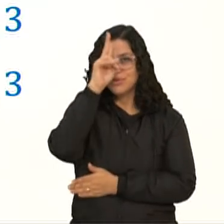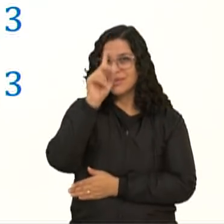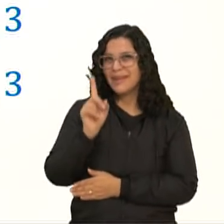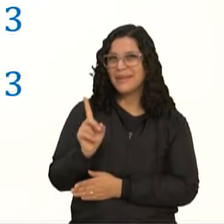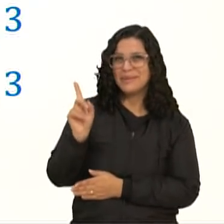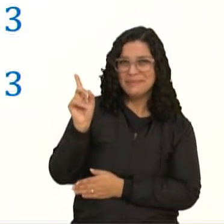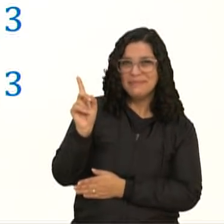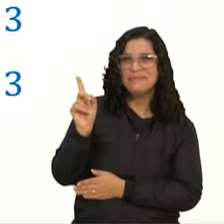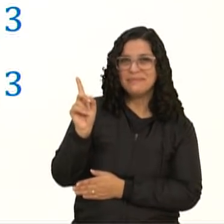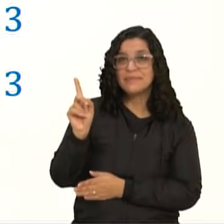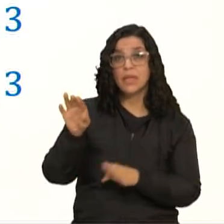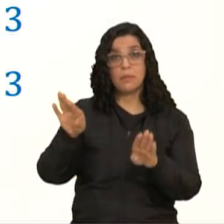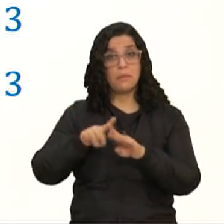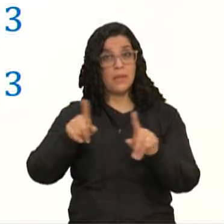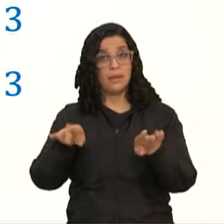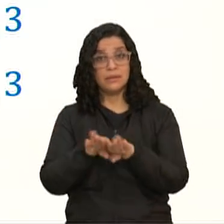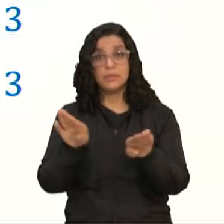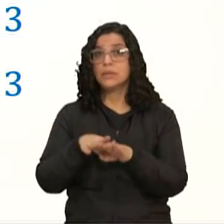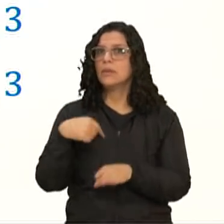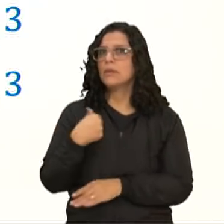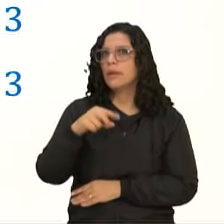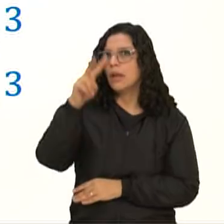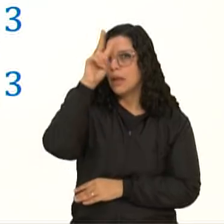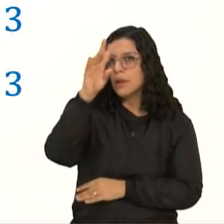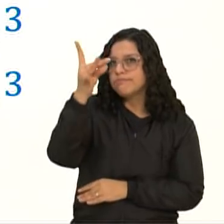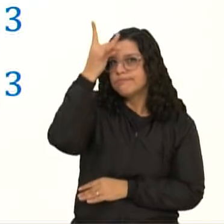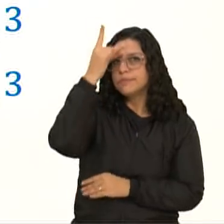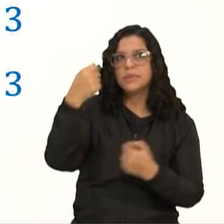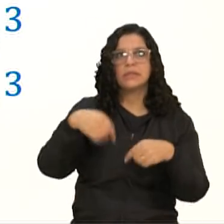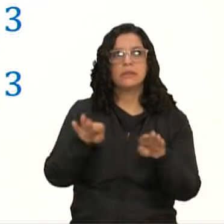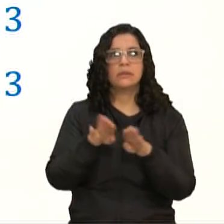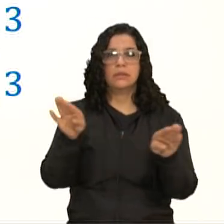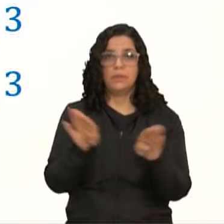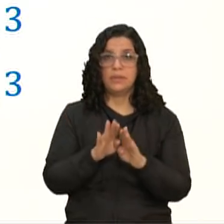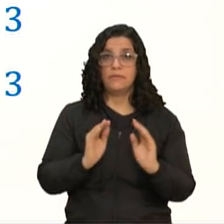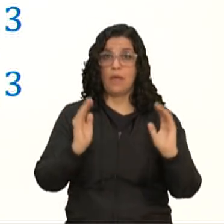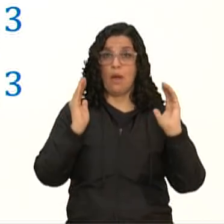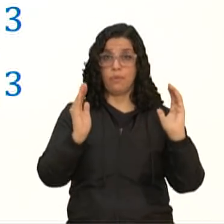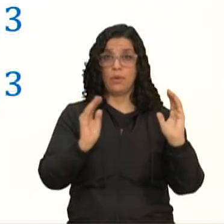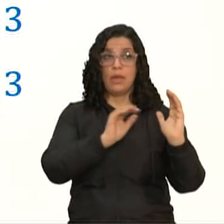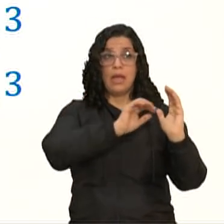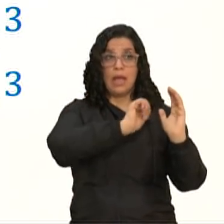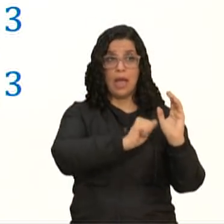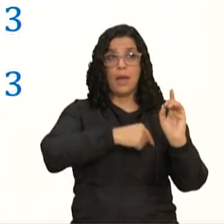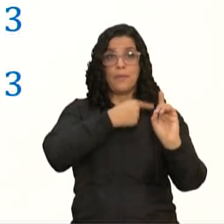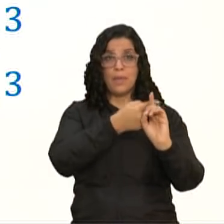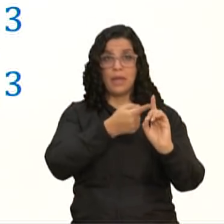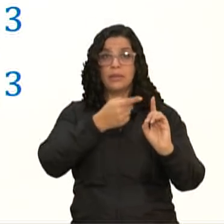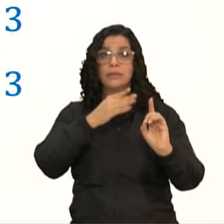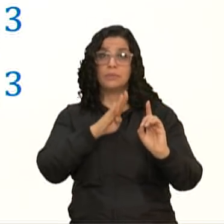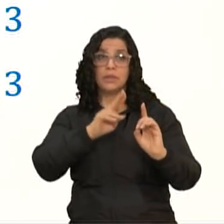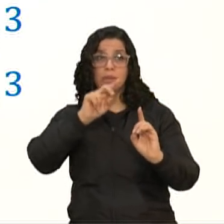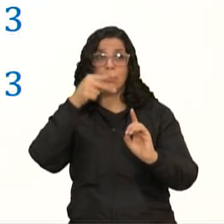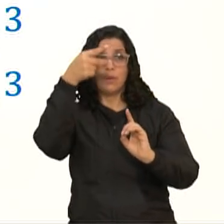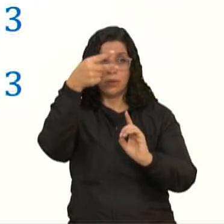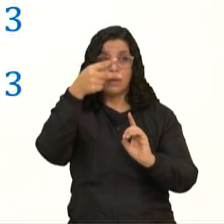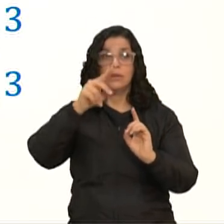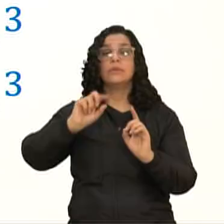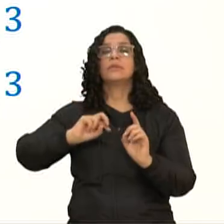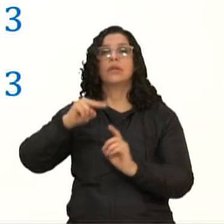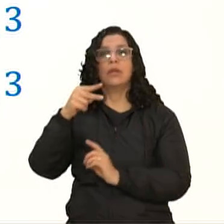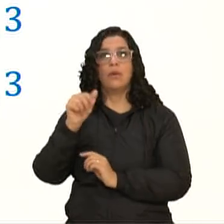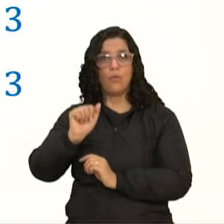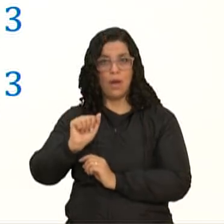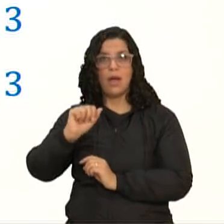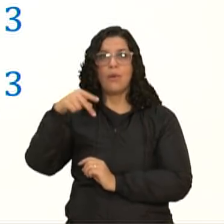mas a gente tem que ter essa memória, que é o quadrado da soma, primeiro ao quadrado, 2